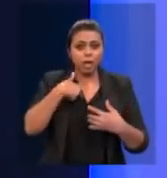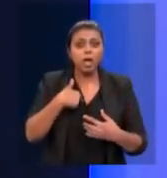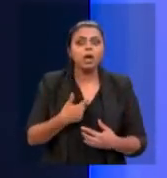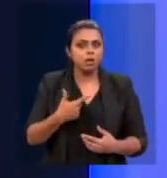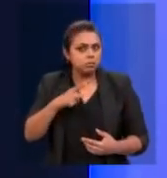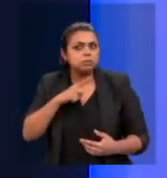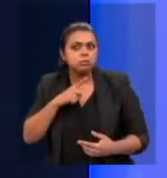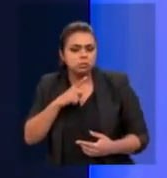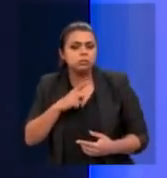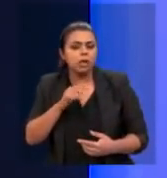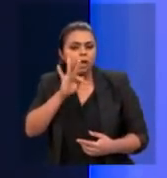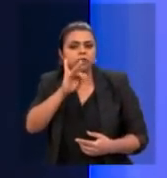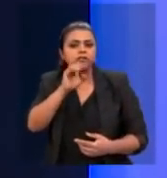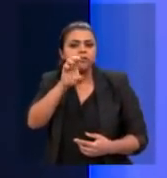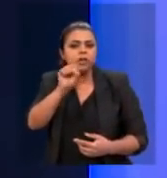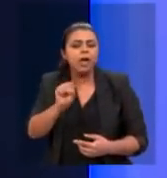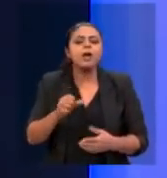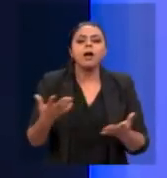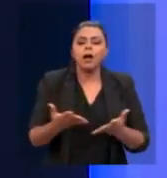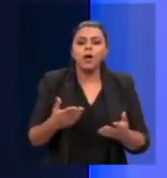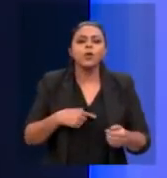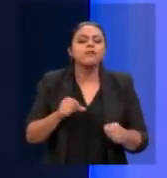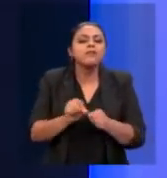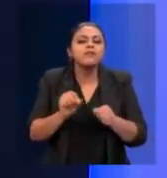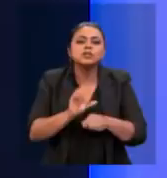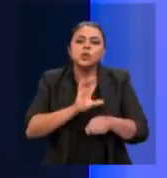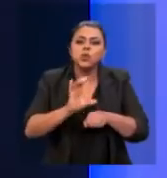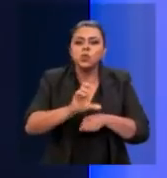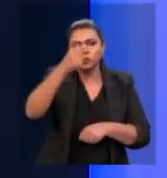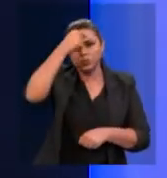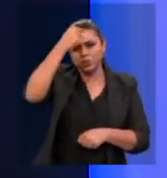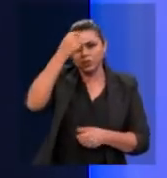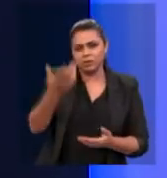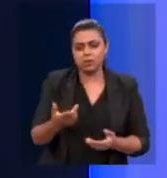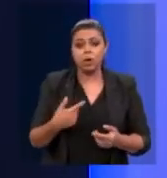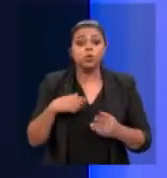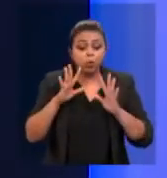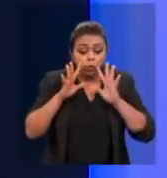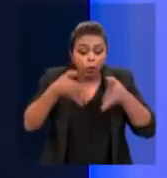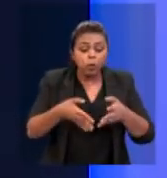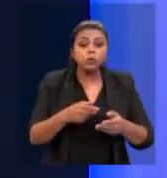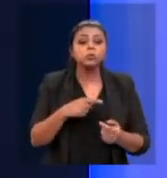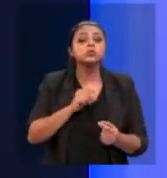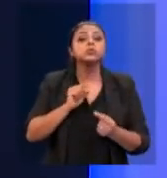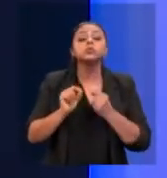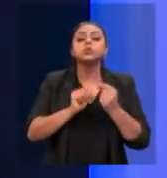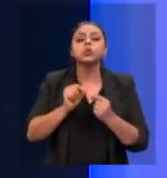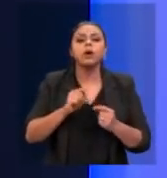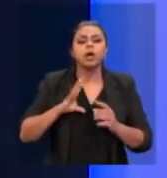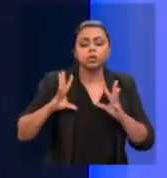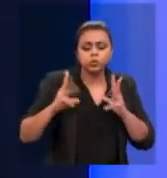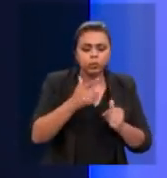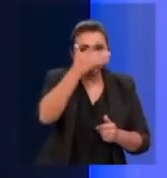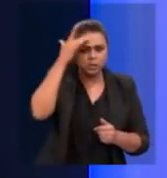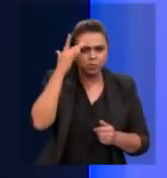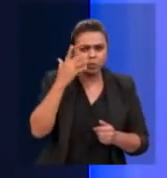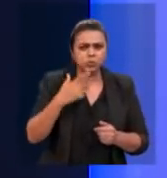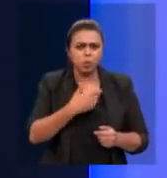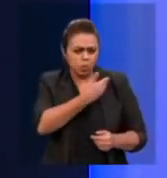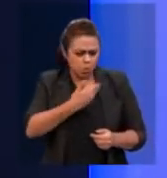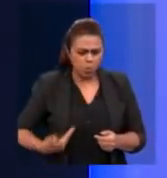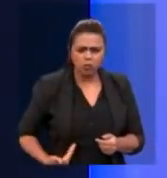poder cursar o que fazer o curso superior ea nossa perspectiva é que esses 2,5 por cento que nenhum gestor